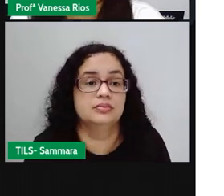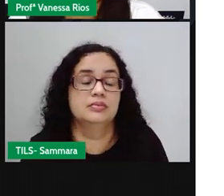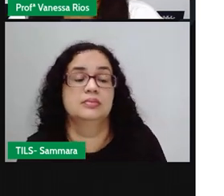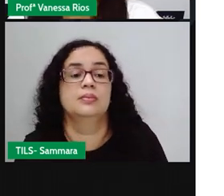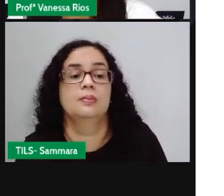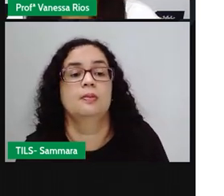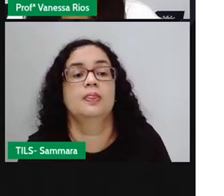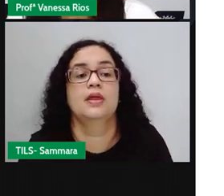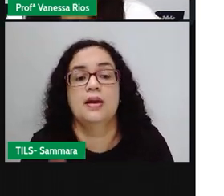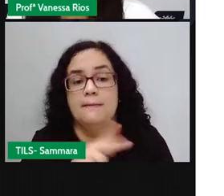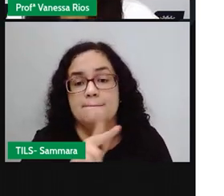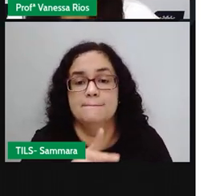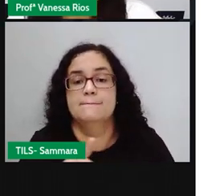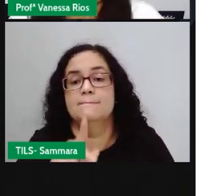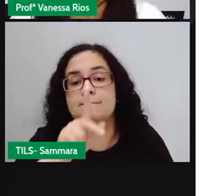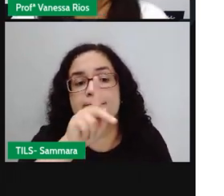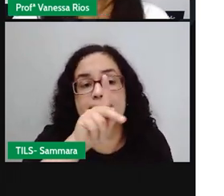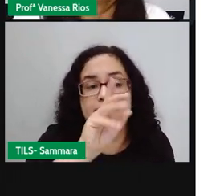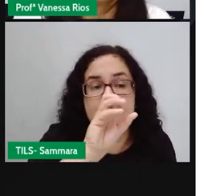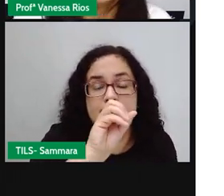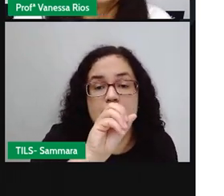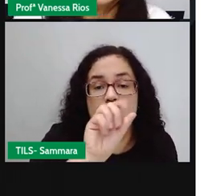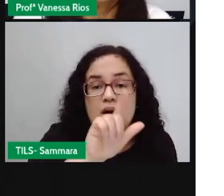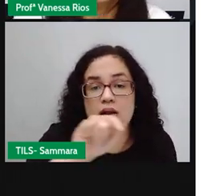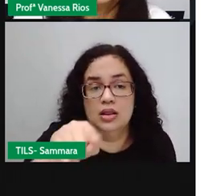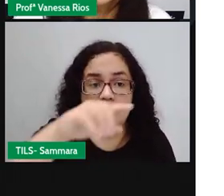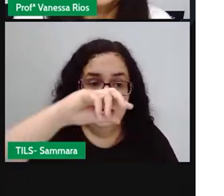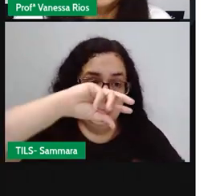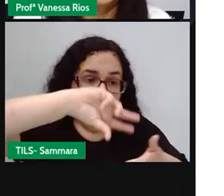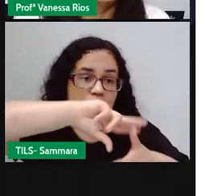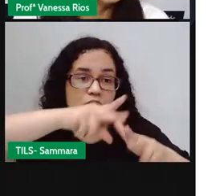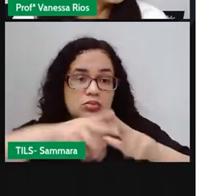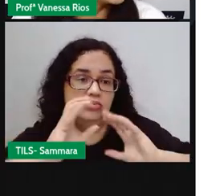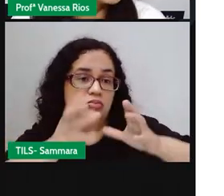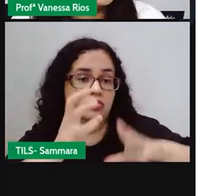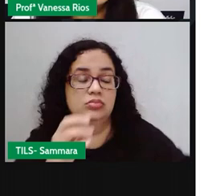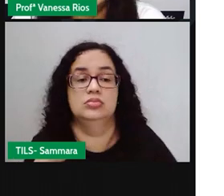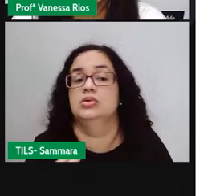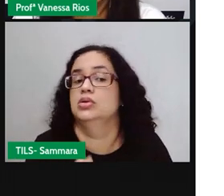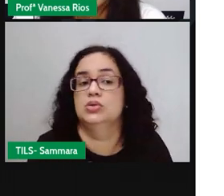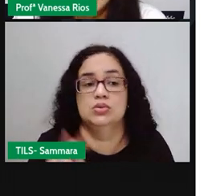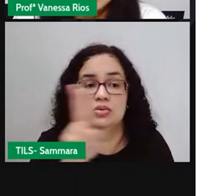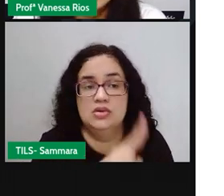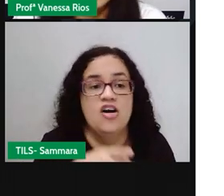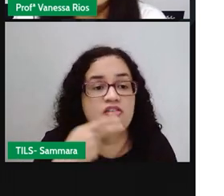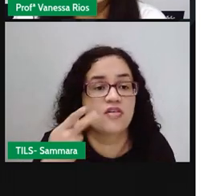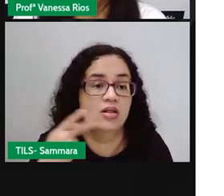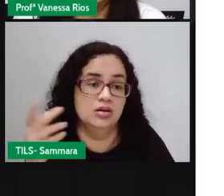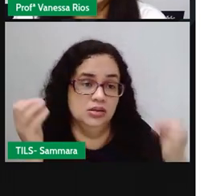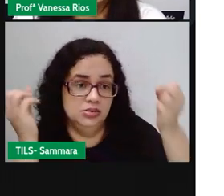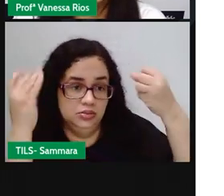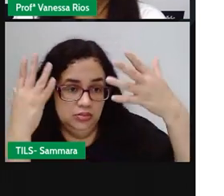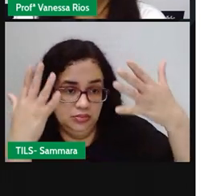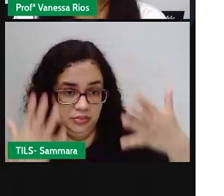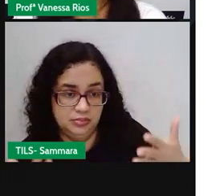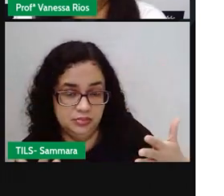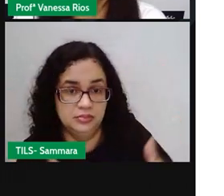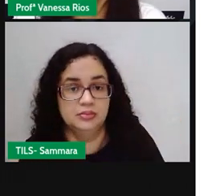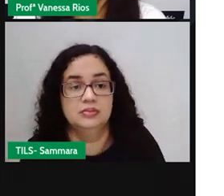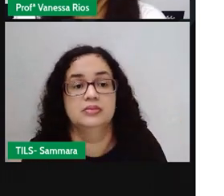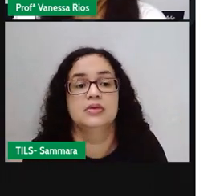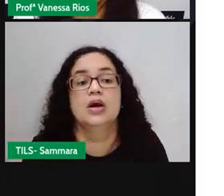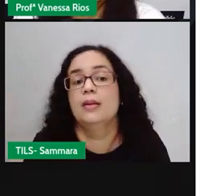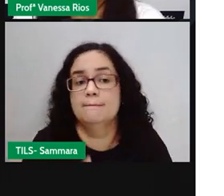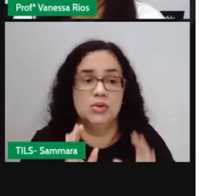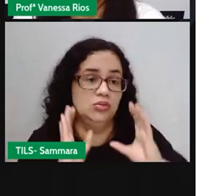Pro, poliedro não rola. Não poliedro são os que rolam. Não, a gente não pode falar assim mais, certo? Porque os